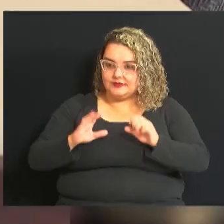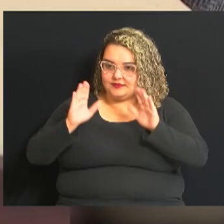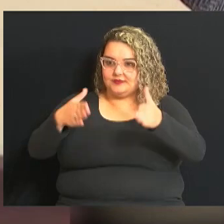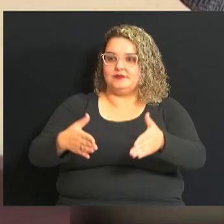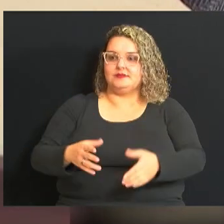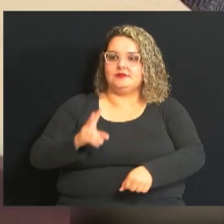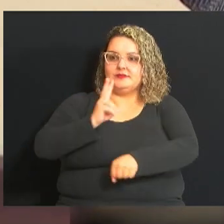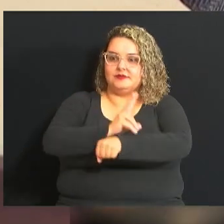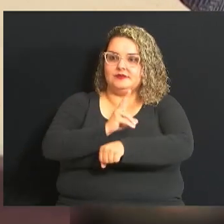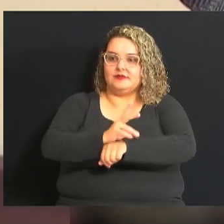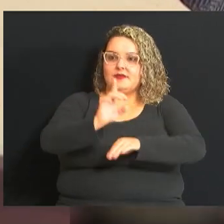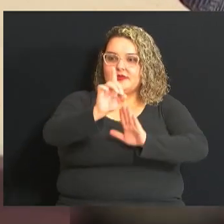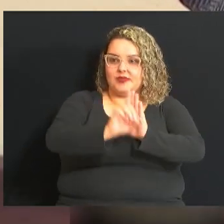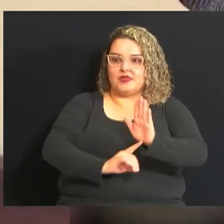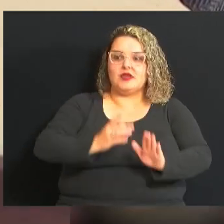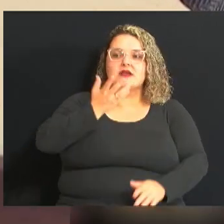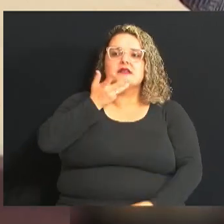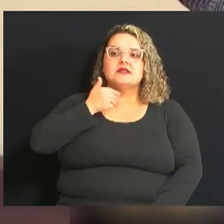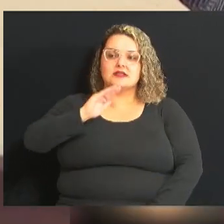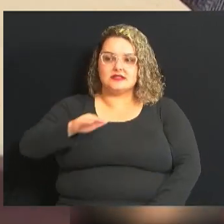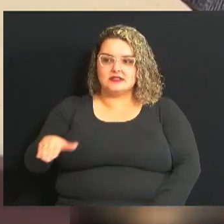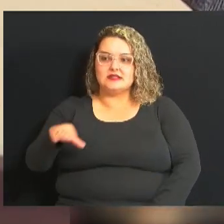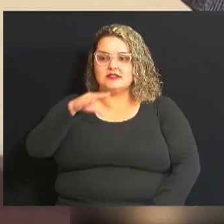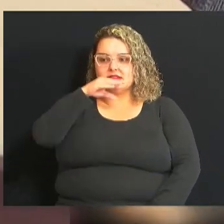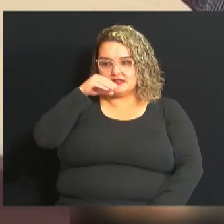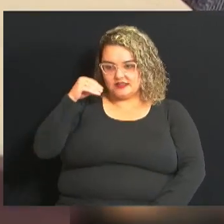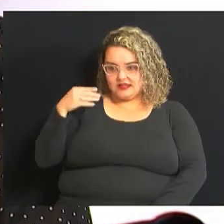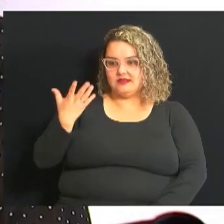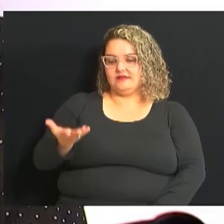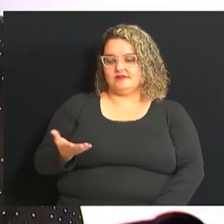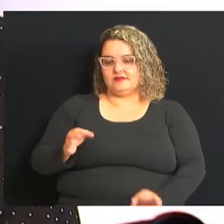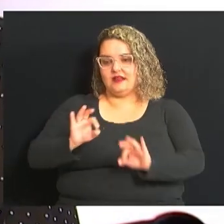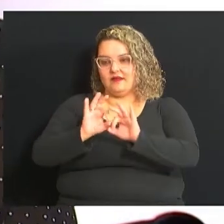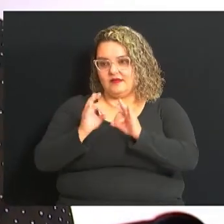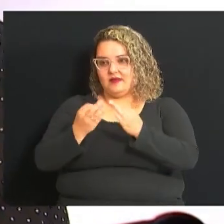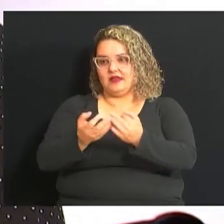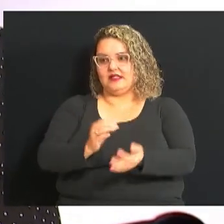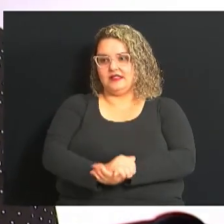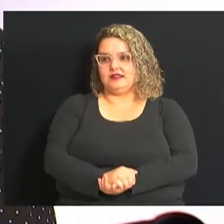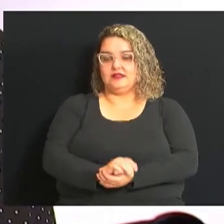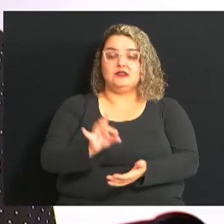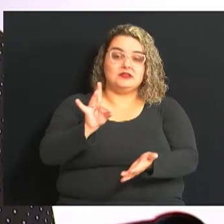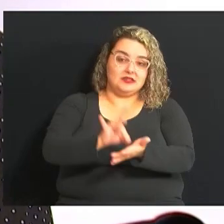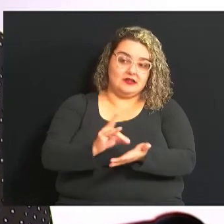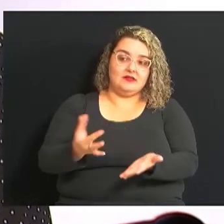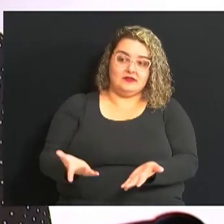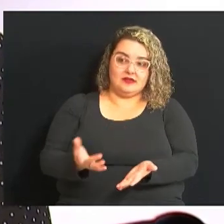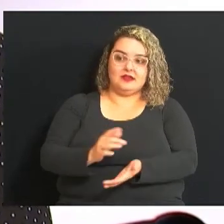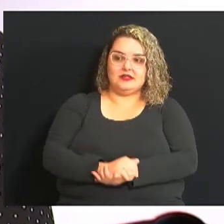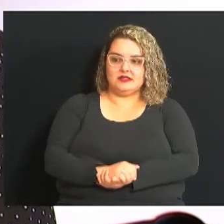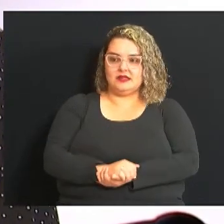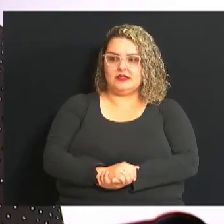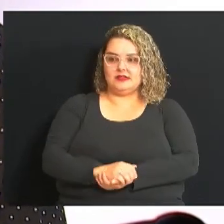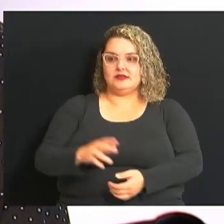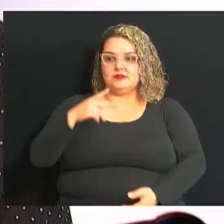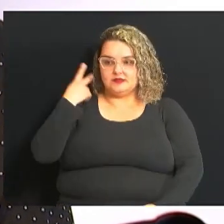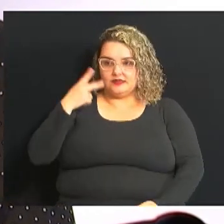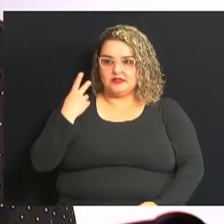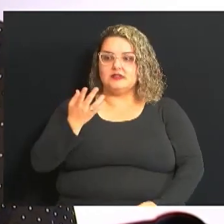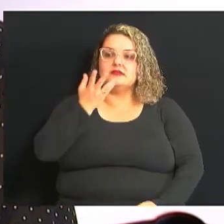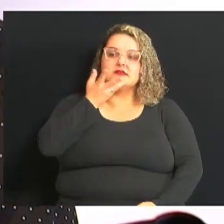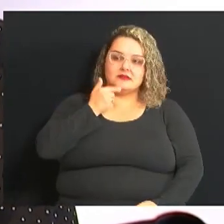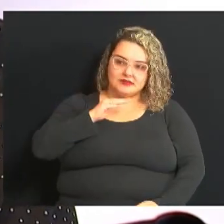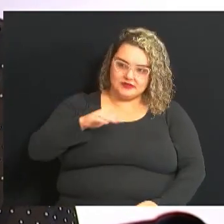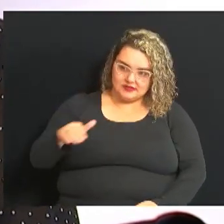proteção e direitos das crianças e adolescentes e suas famílias. Na verdade, eu vim para política por conta das crianças, da